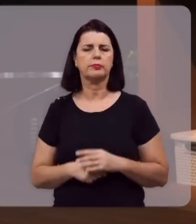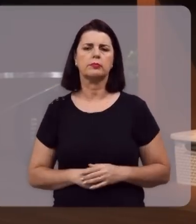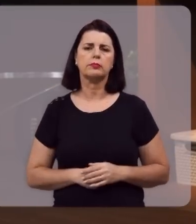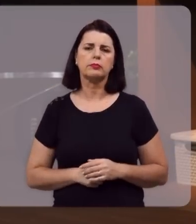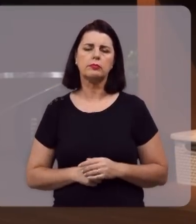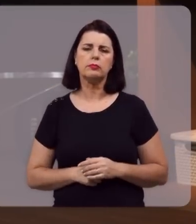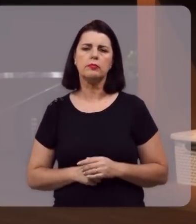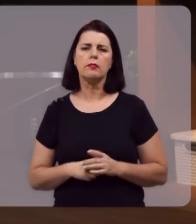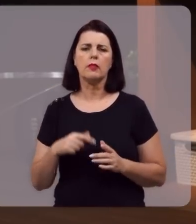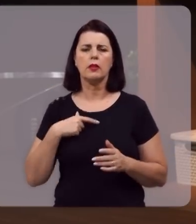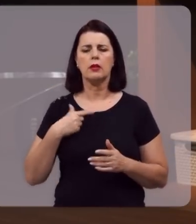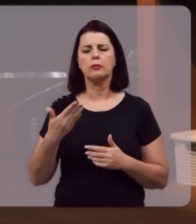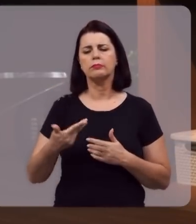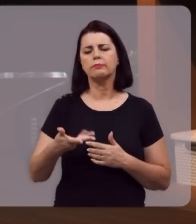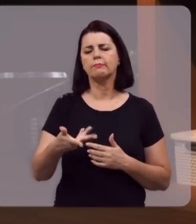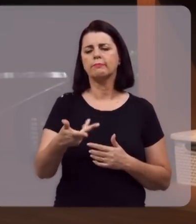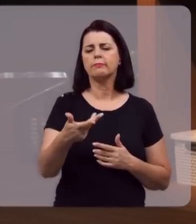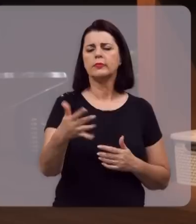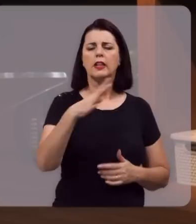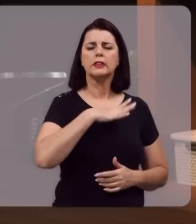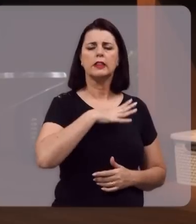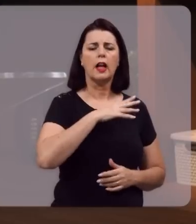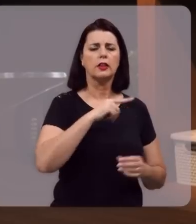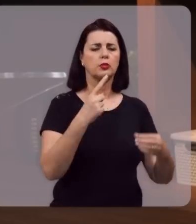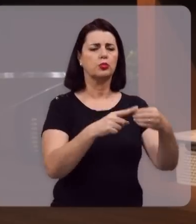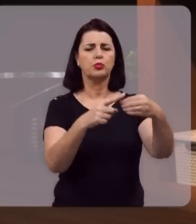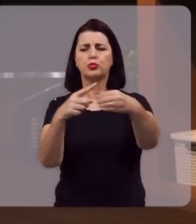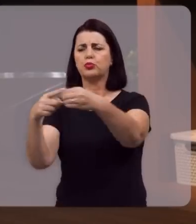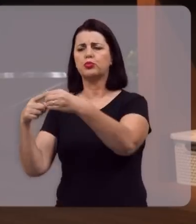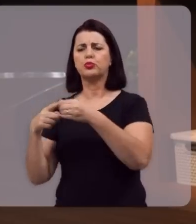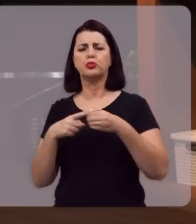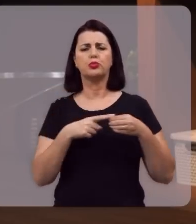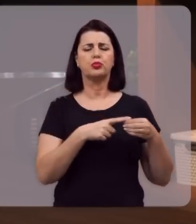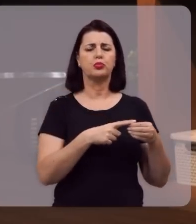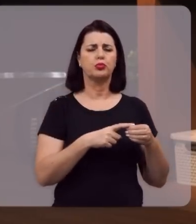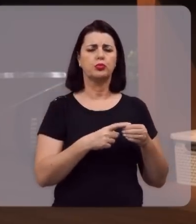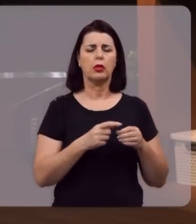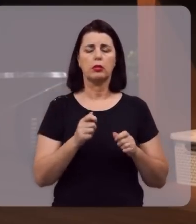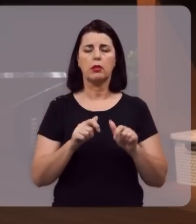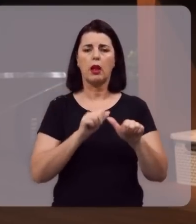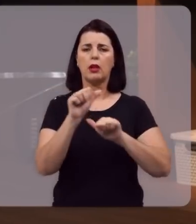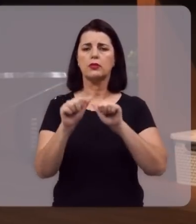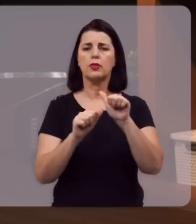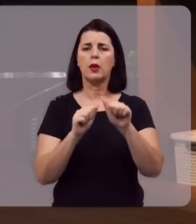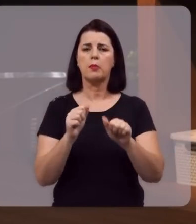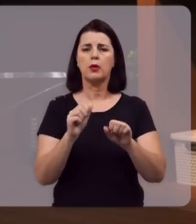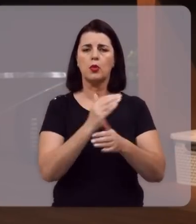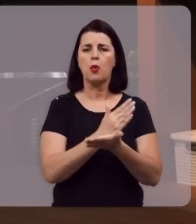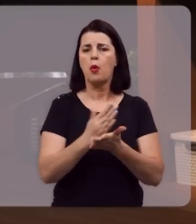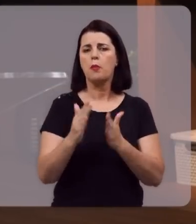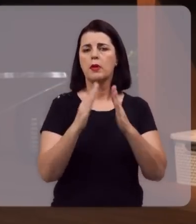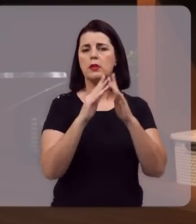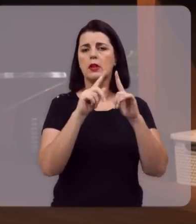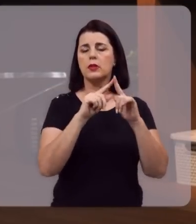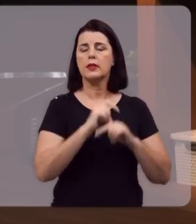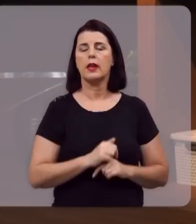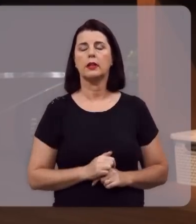de percorrer várias províncias do Império Romano, plantando igrejas na Galácia,